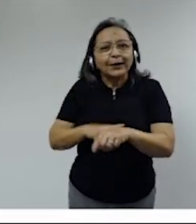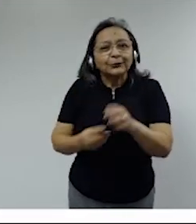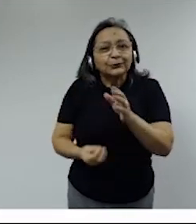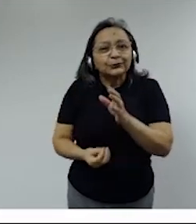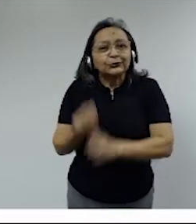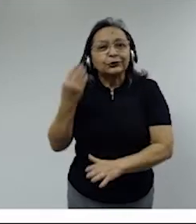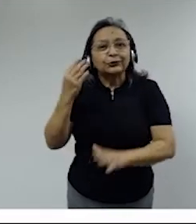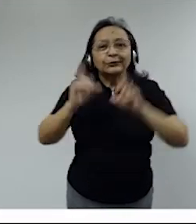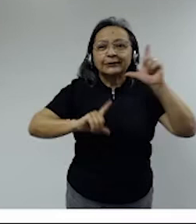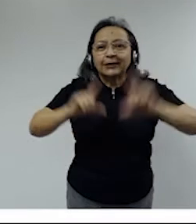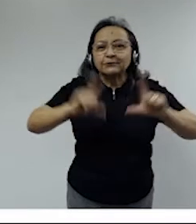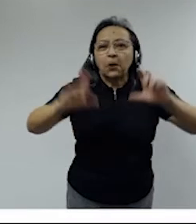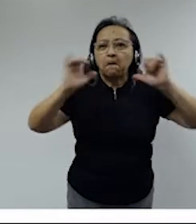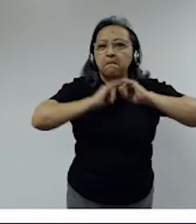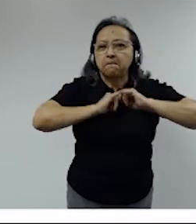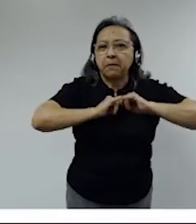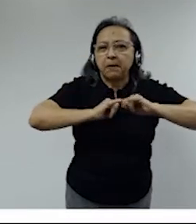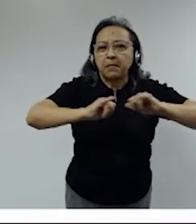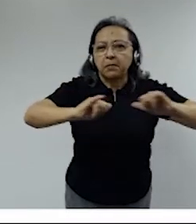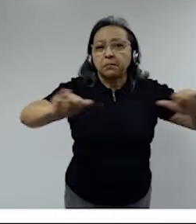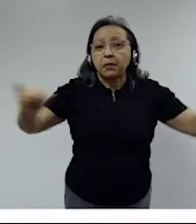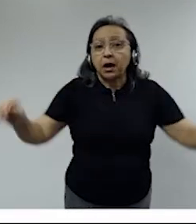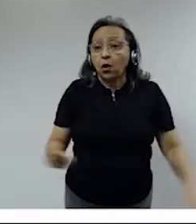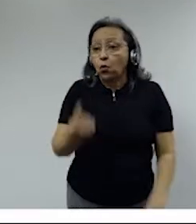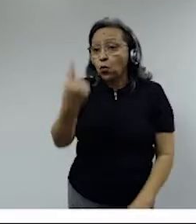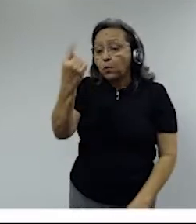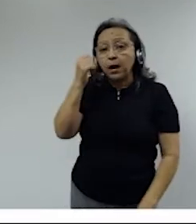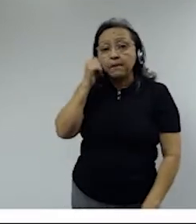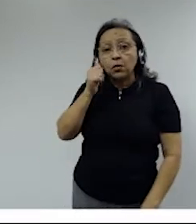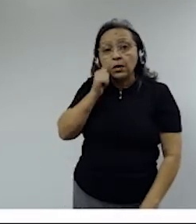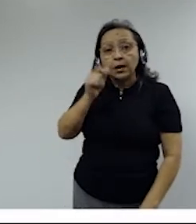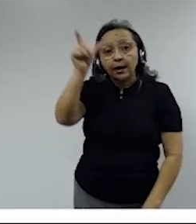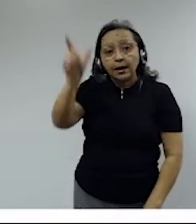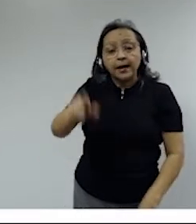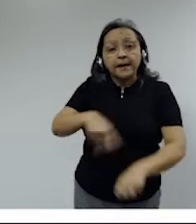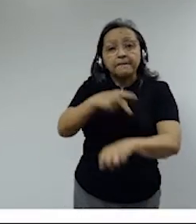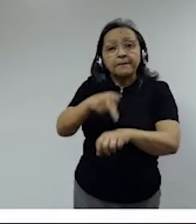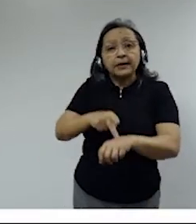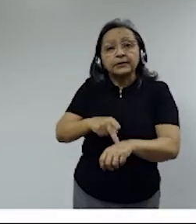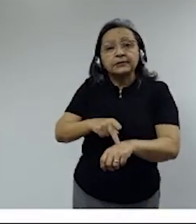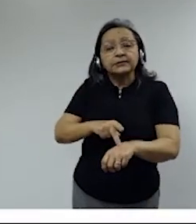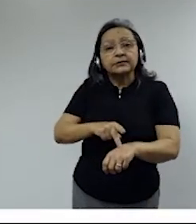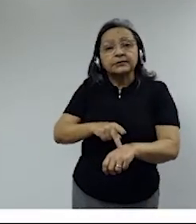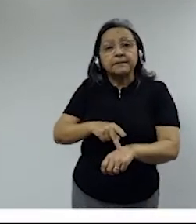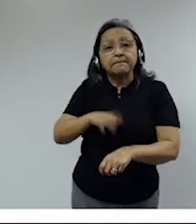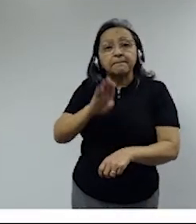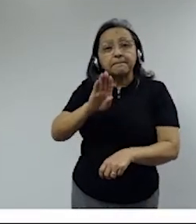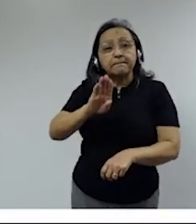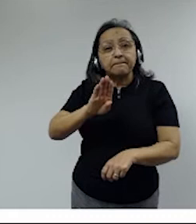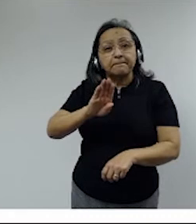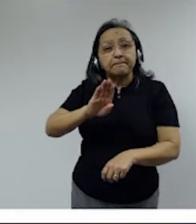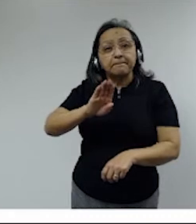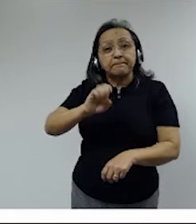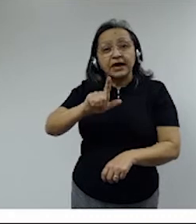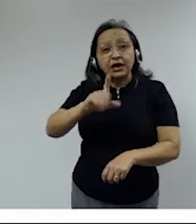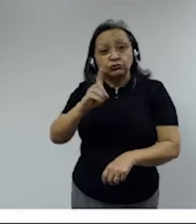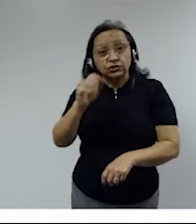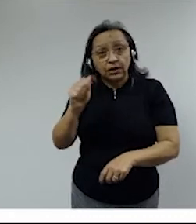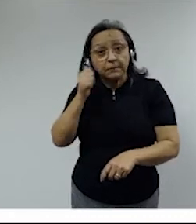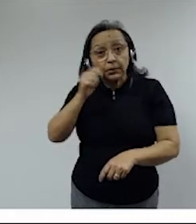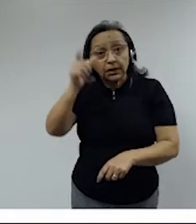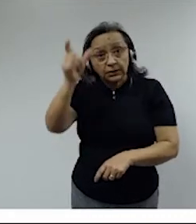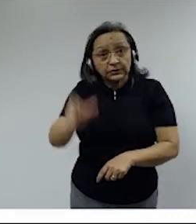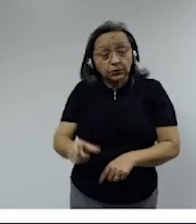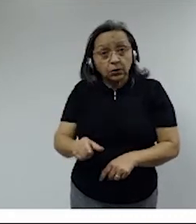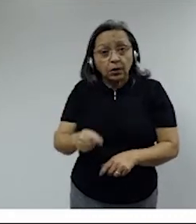na mídia uma situação de uma senhora belga em que ela chegou a dizer o seguinte, assim, olha, guardem um ventilador